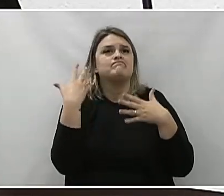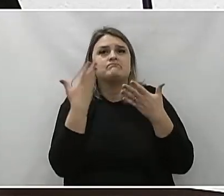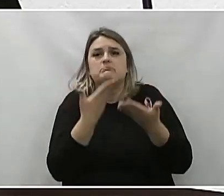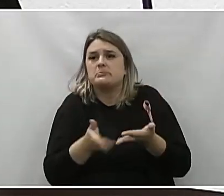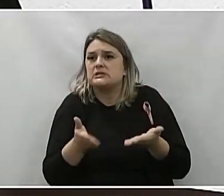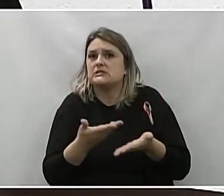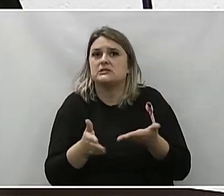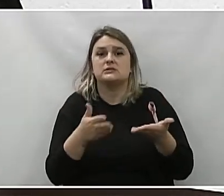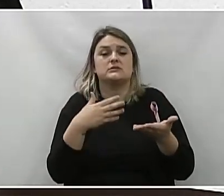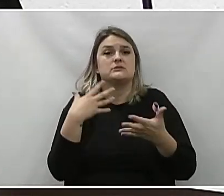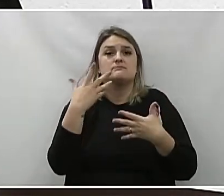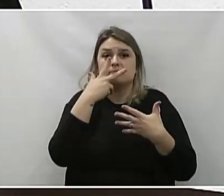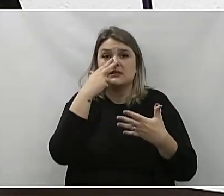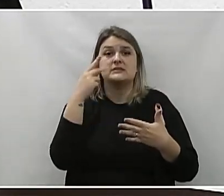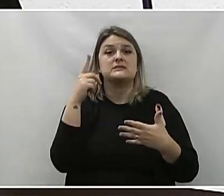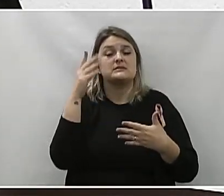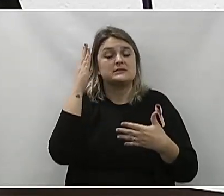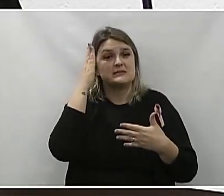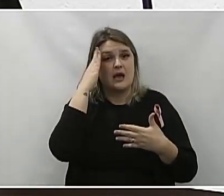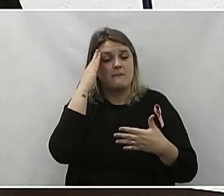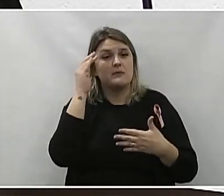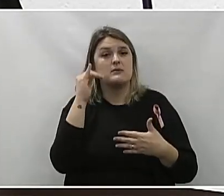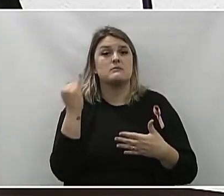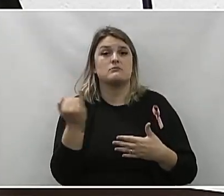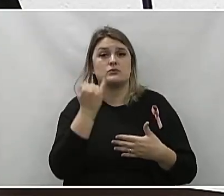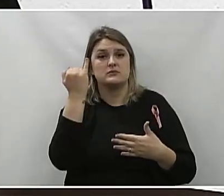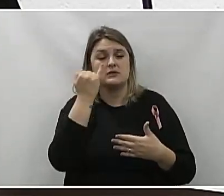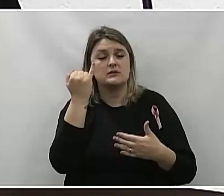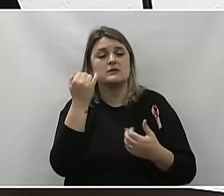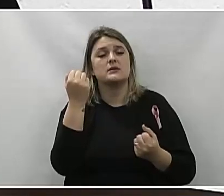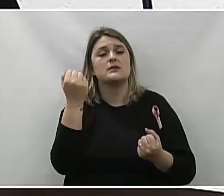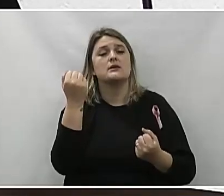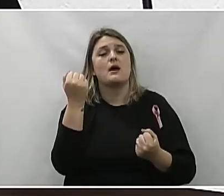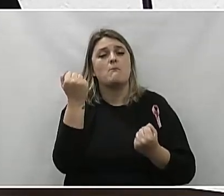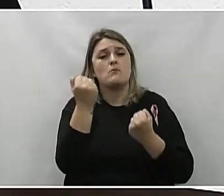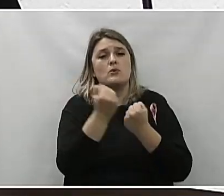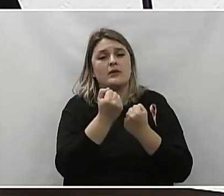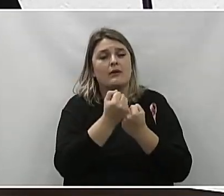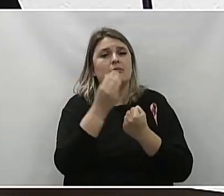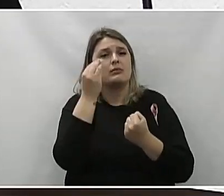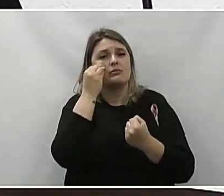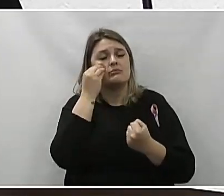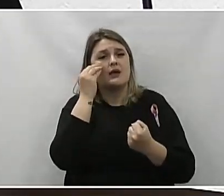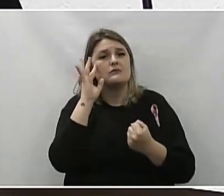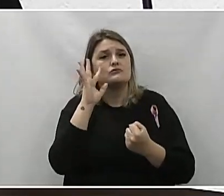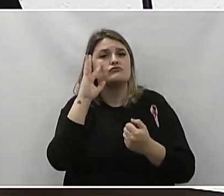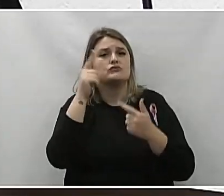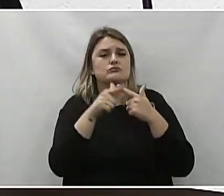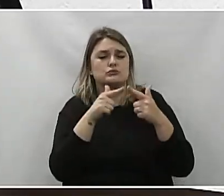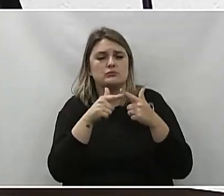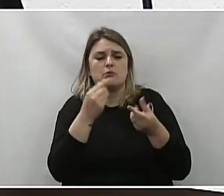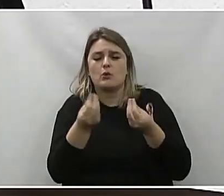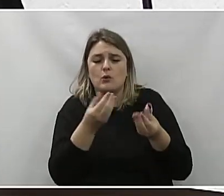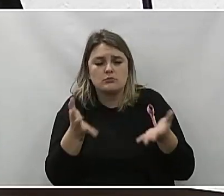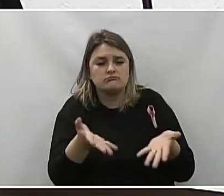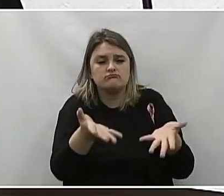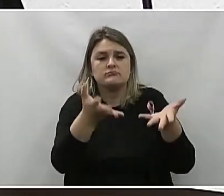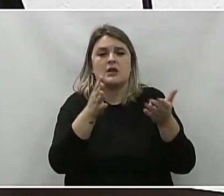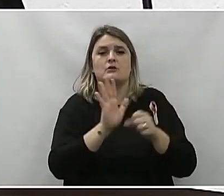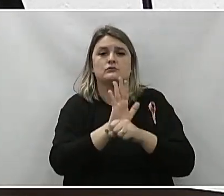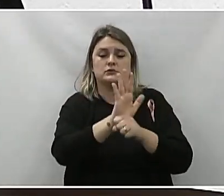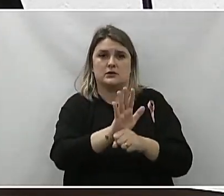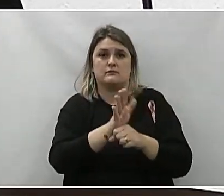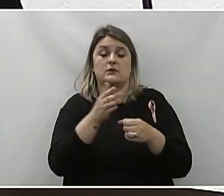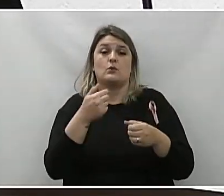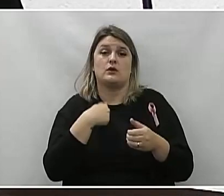como a importante estar à frente e buscar situação melhor para todas elas para trabalho né então aqui fica